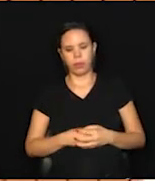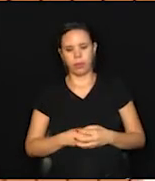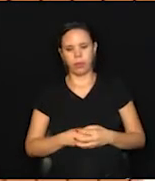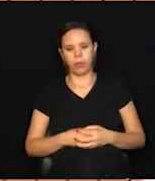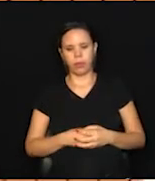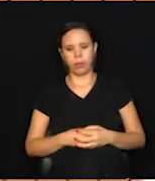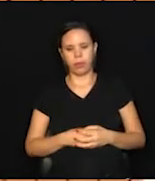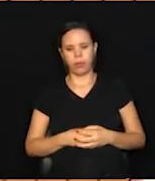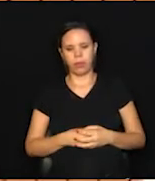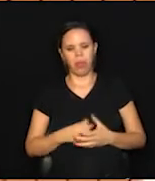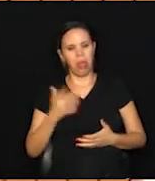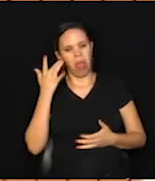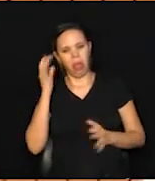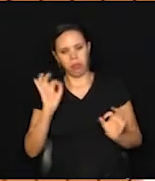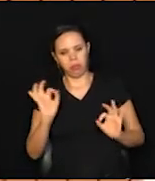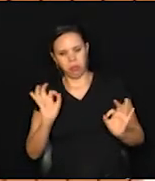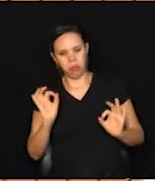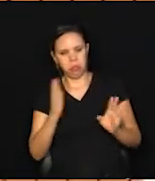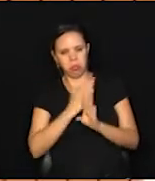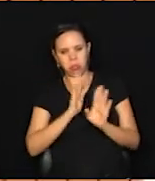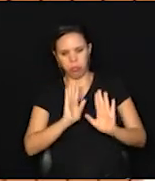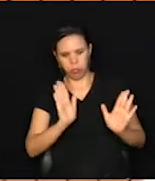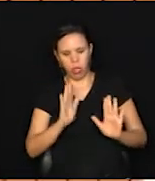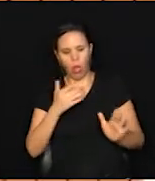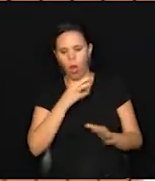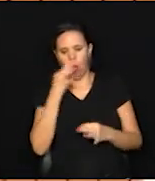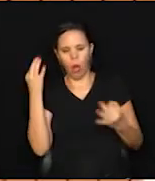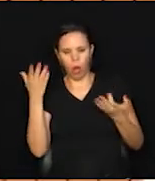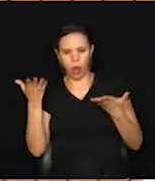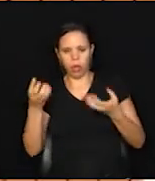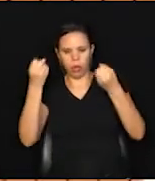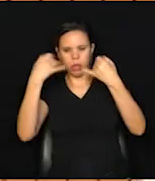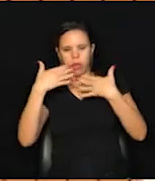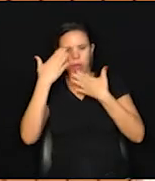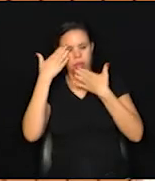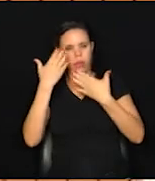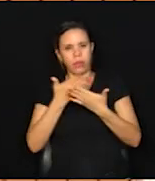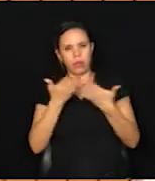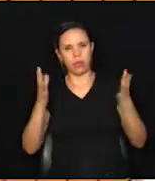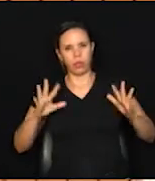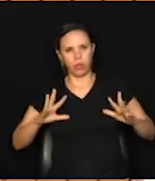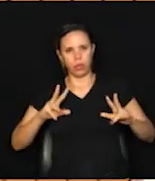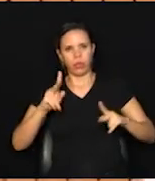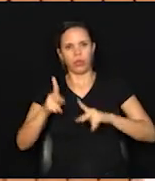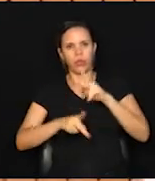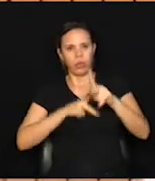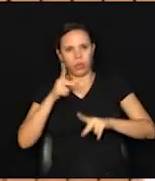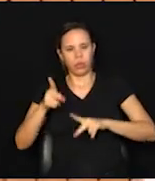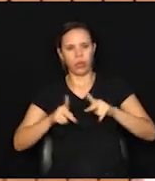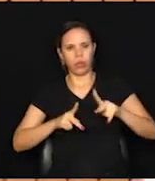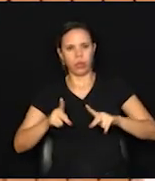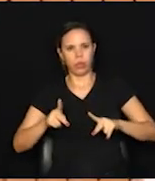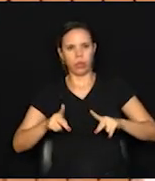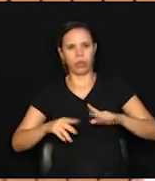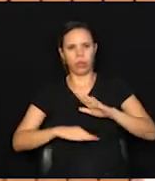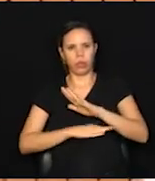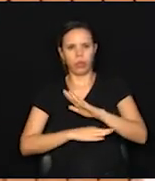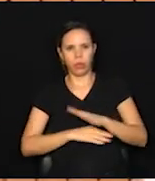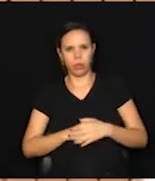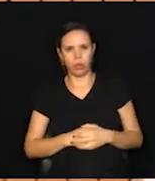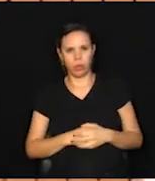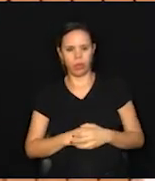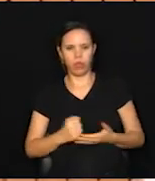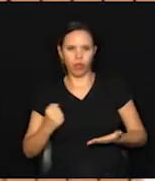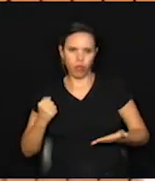cenário do achismo, enfim, eu acho que foi bem elucidativo. Agradecer a todo o pessoal aqui da Câmara Municipal que